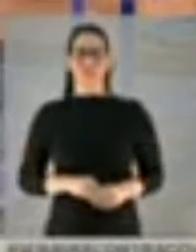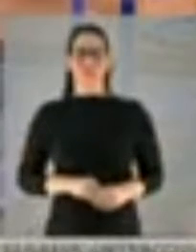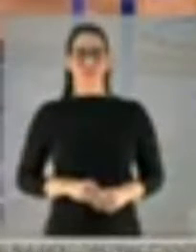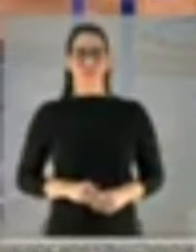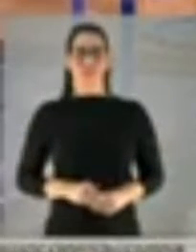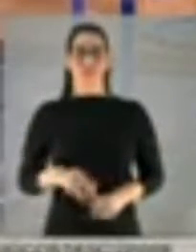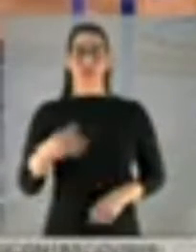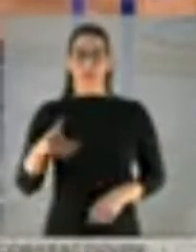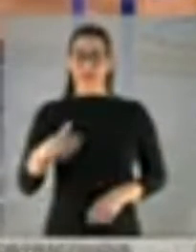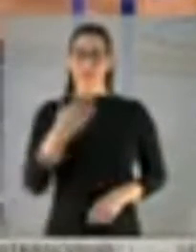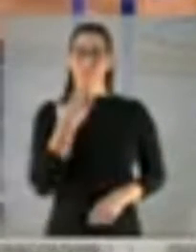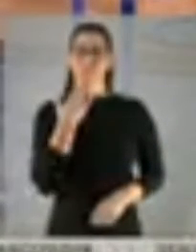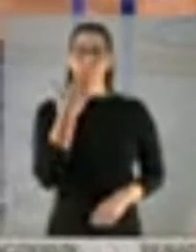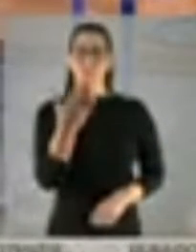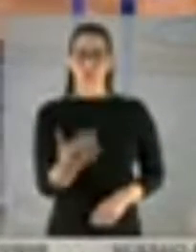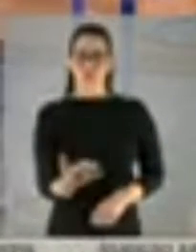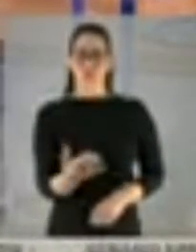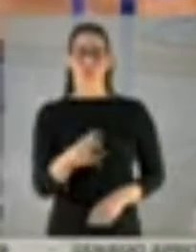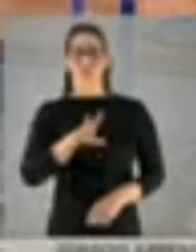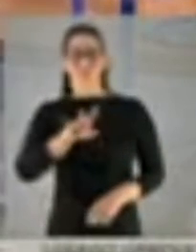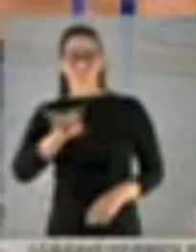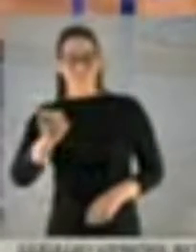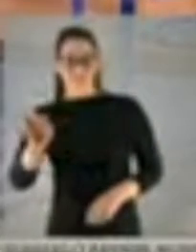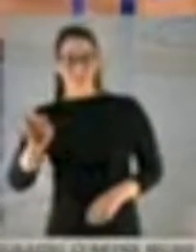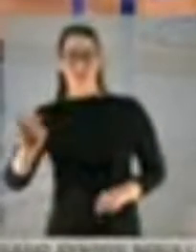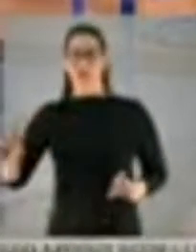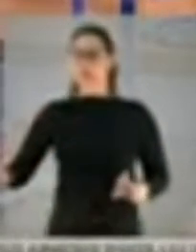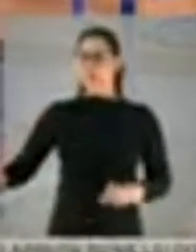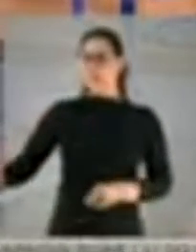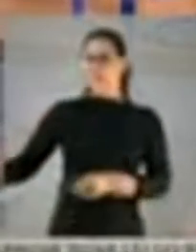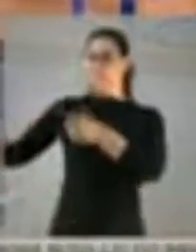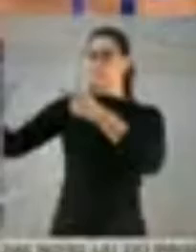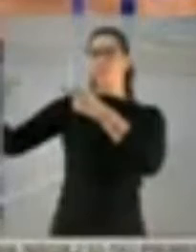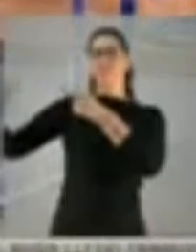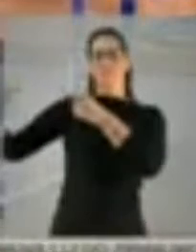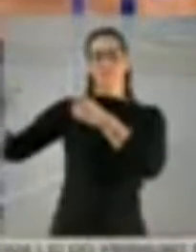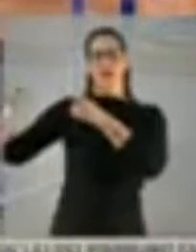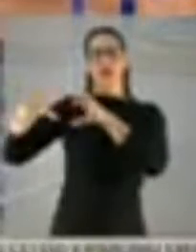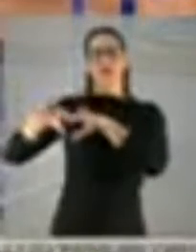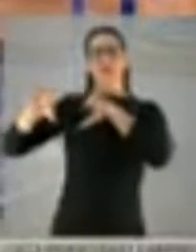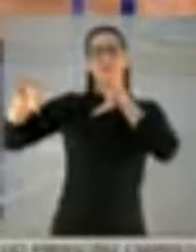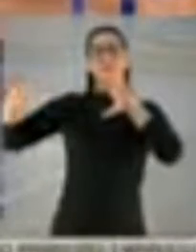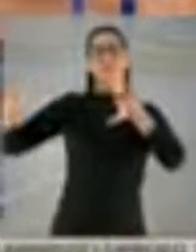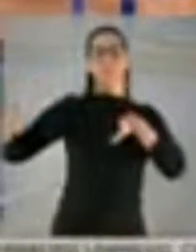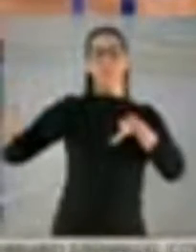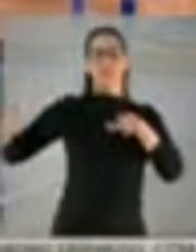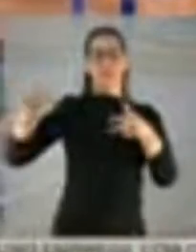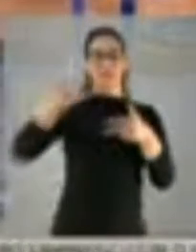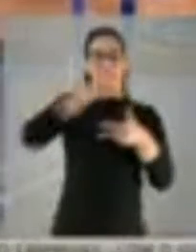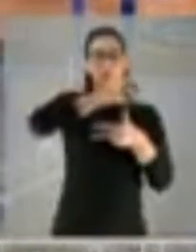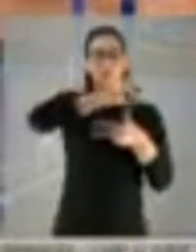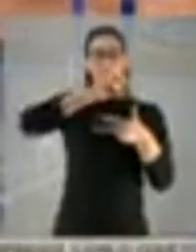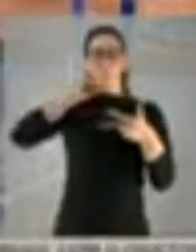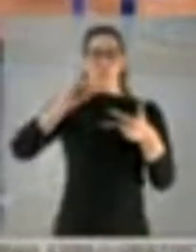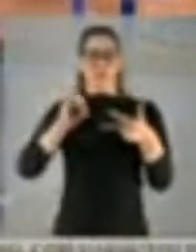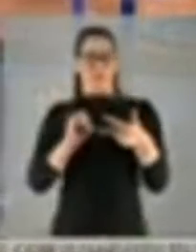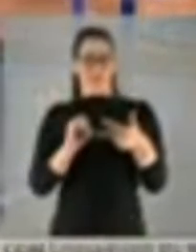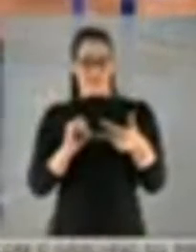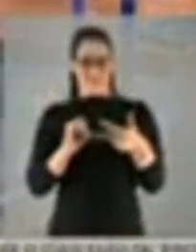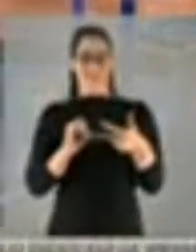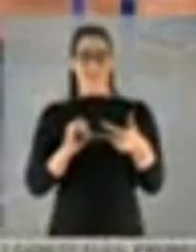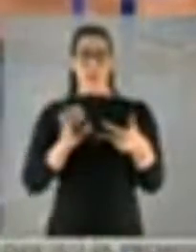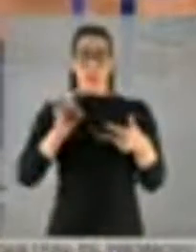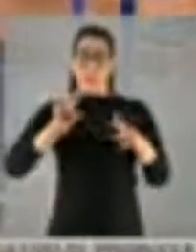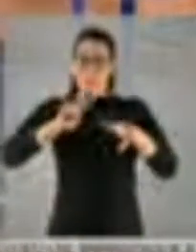Esse requerimento vai em afronta total à separação dos poderes. Apenas por